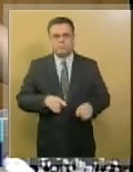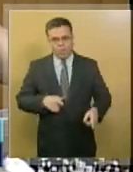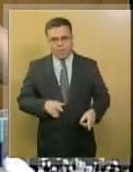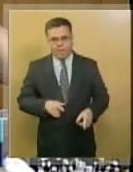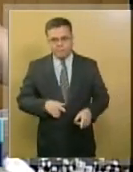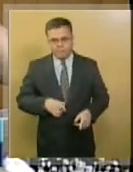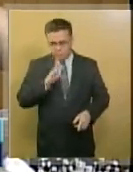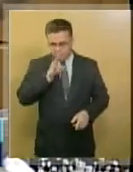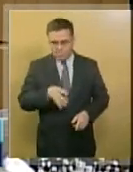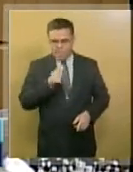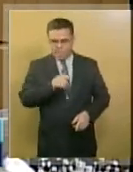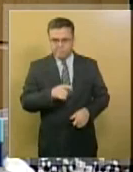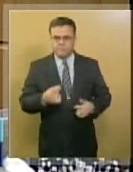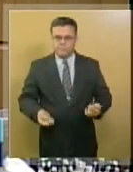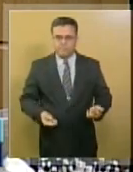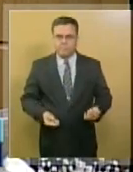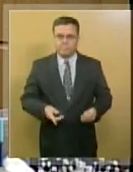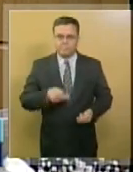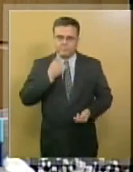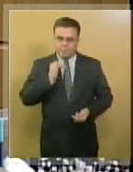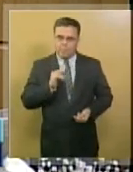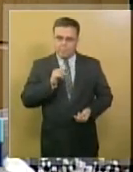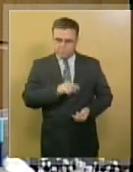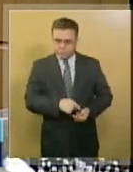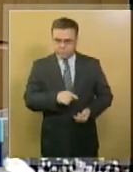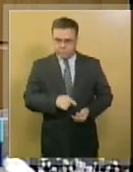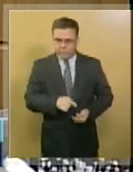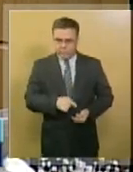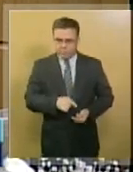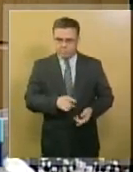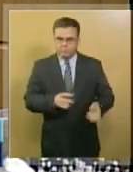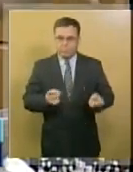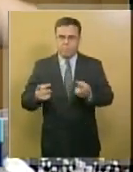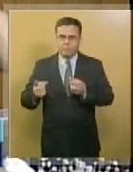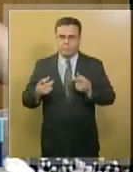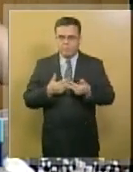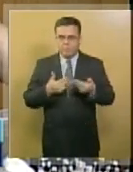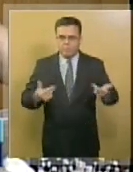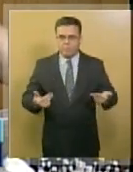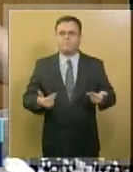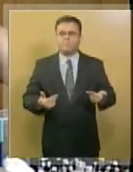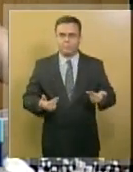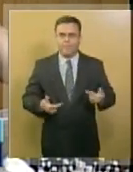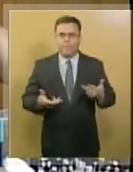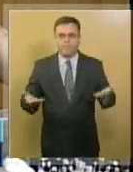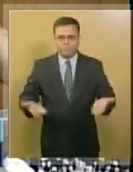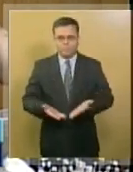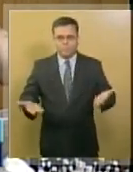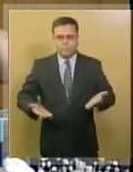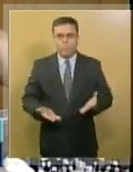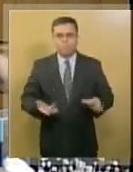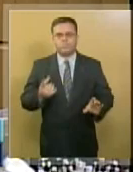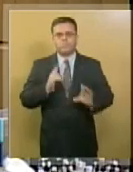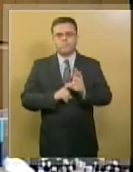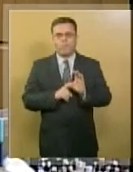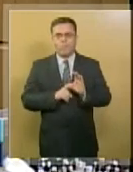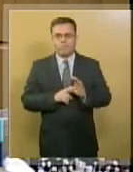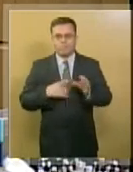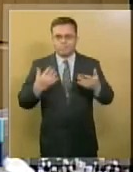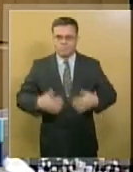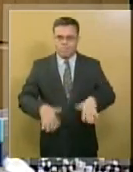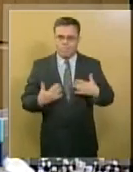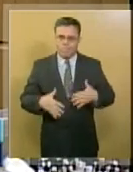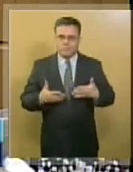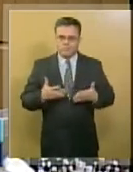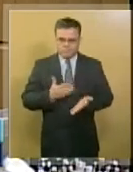que se acidentou. E é um pai de família que deixa de ser gerador de renda e passa a ser pendurado nos cofres públicos. Vamos